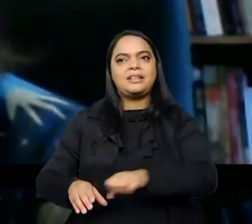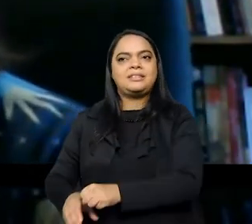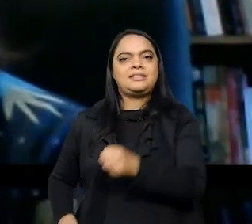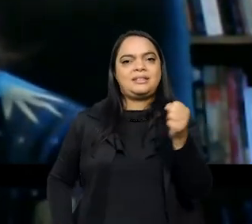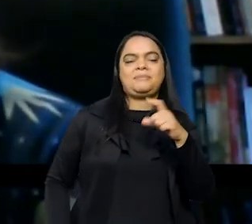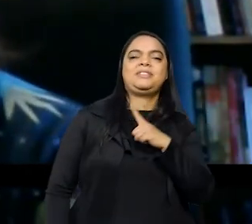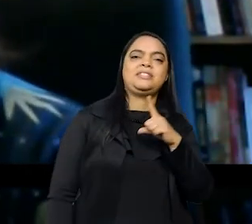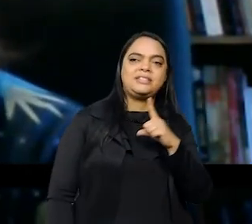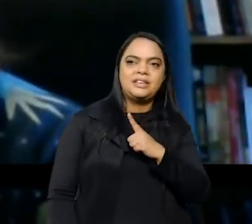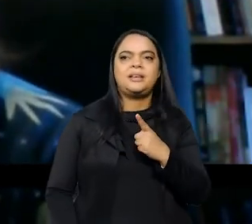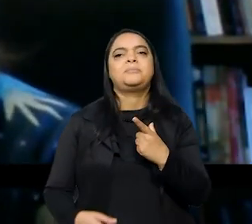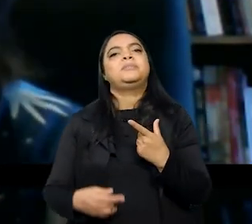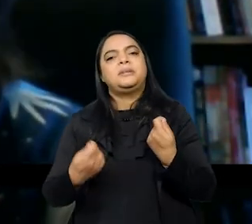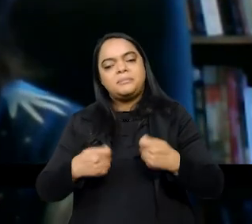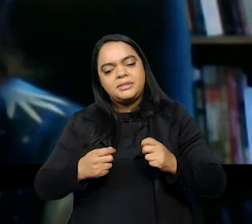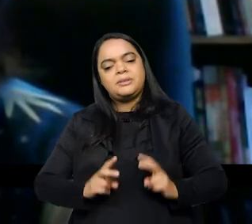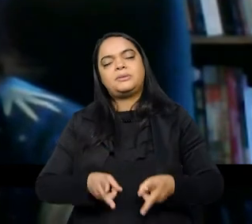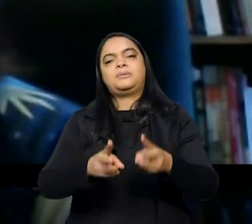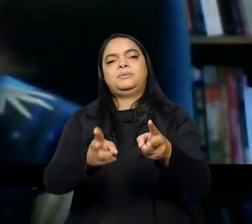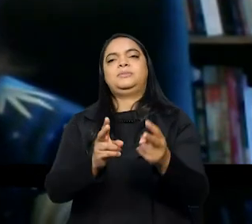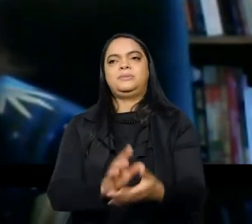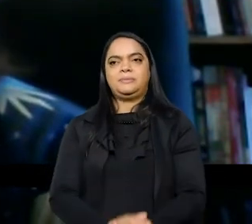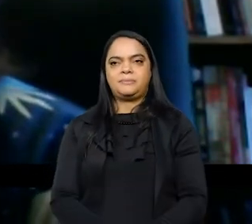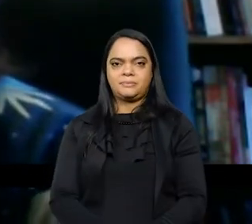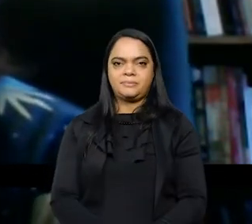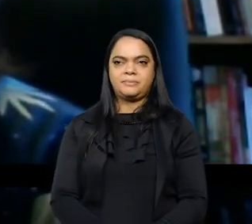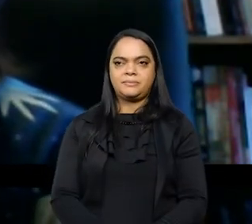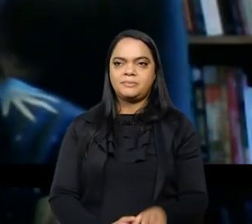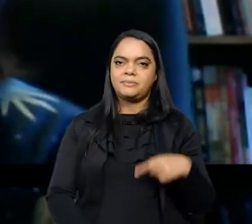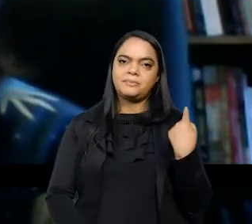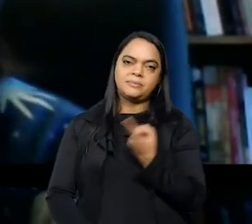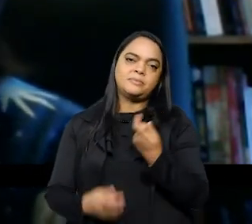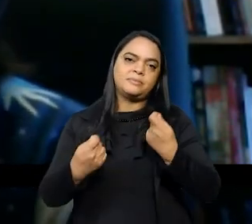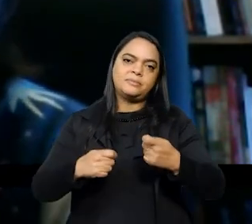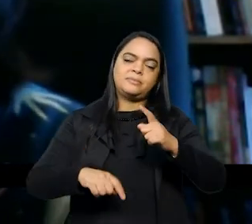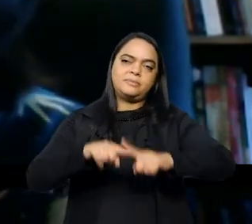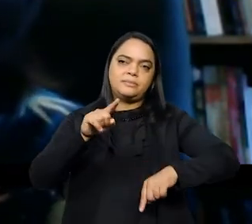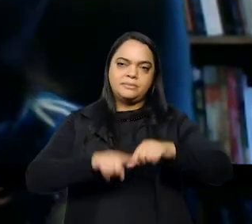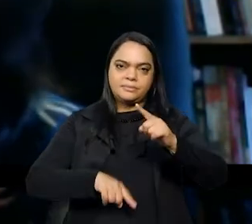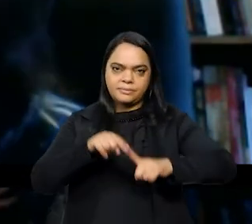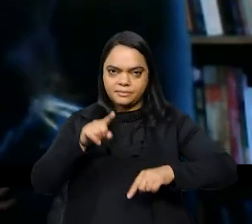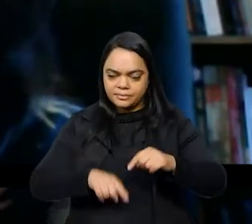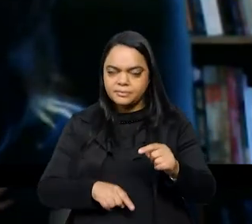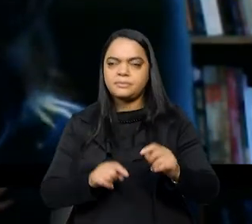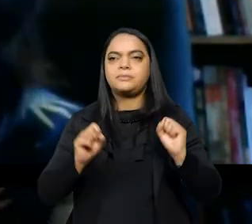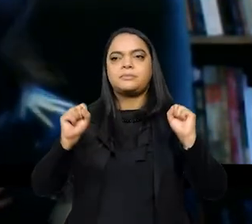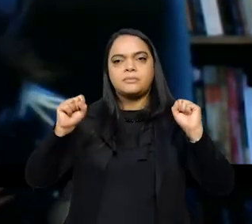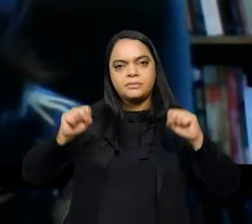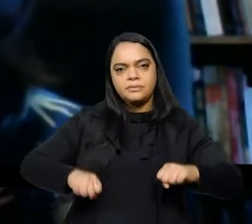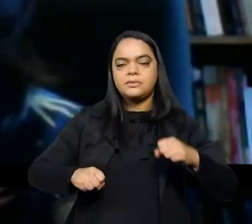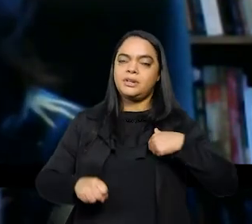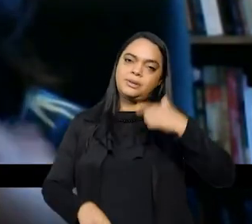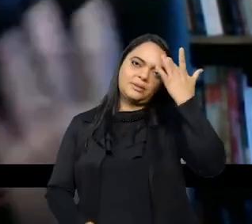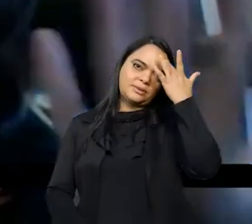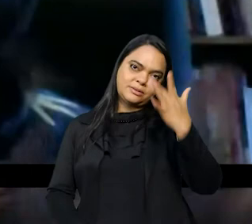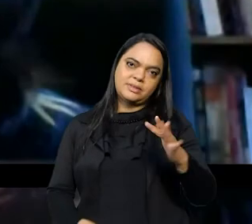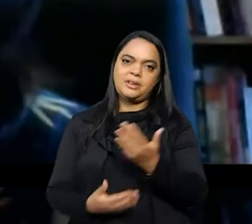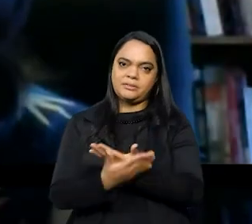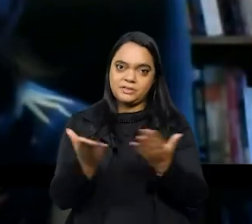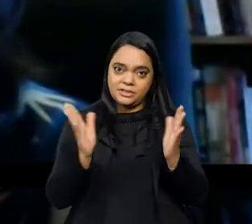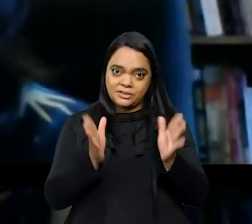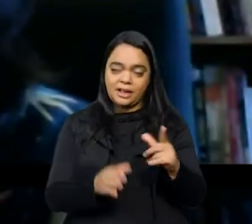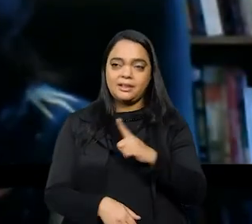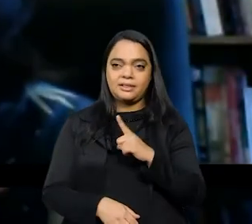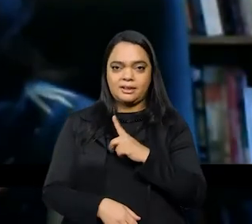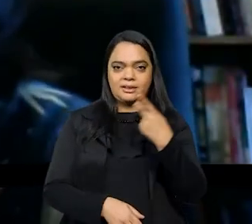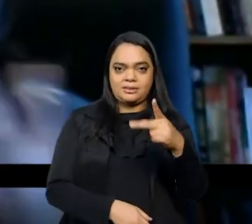precisamos continuar a ter, né? A gente precisa de material nessa direção. Não sei se você já tem coisa produzida, se os seus alunos poderiam,